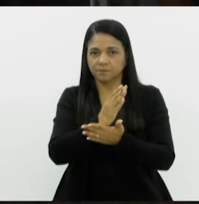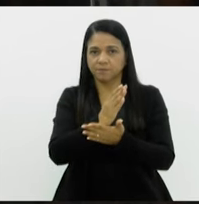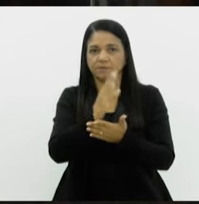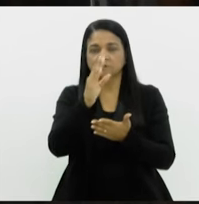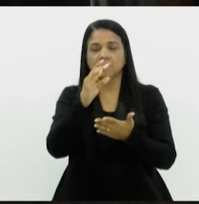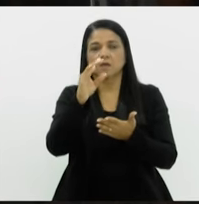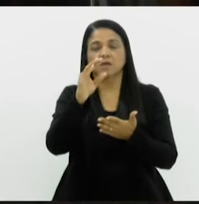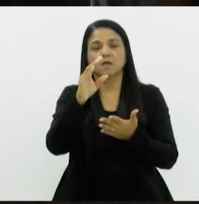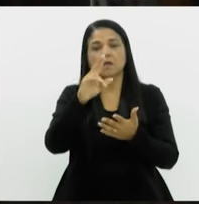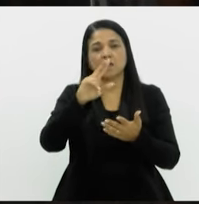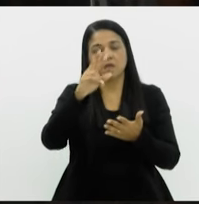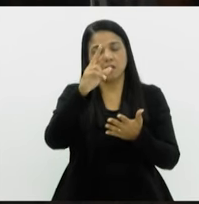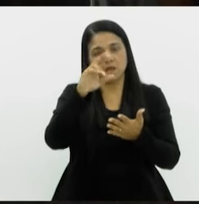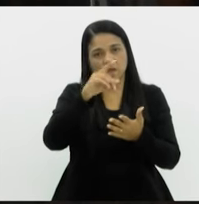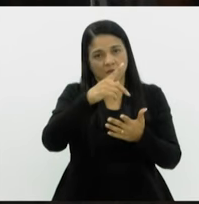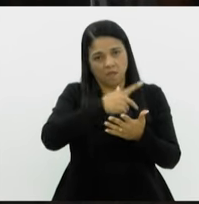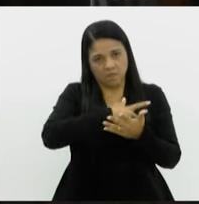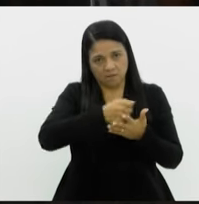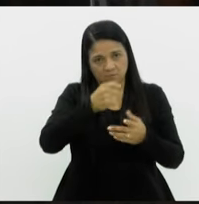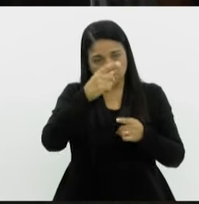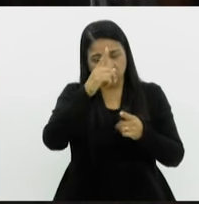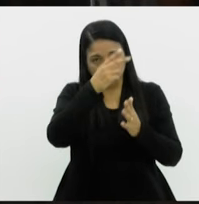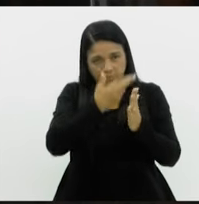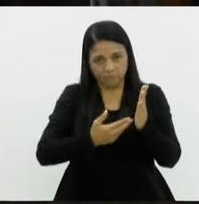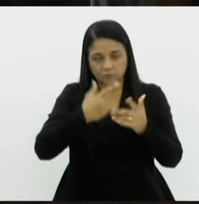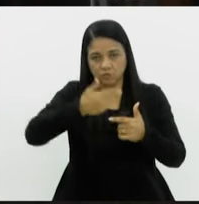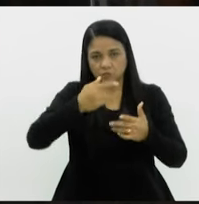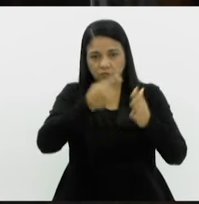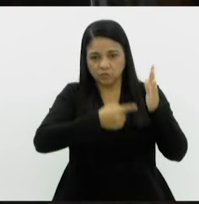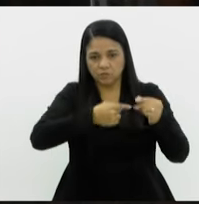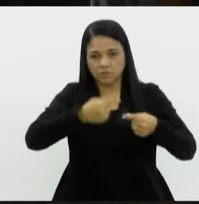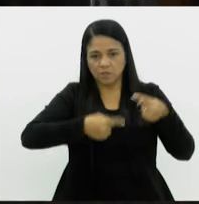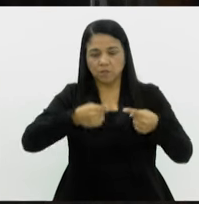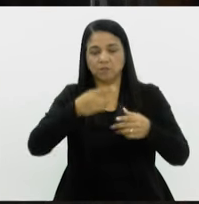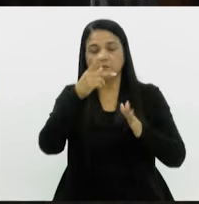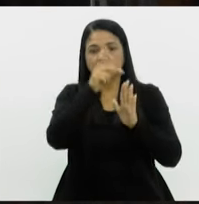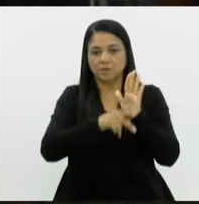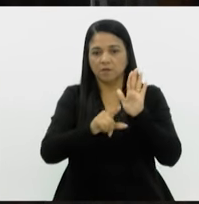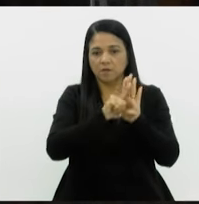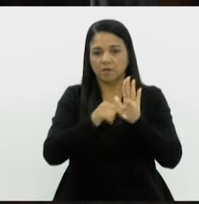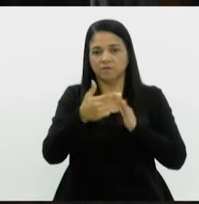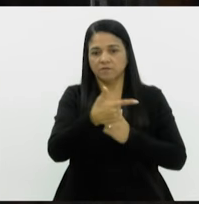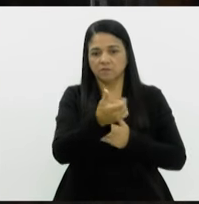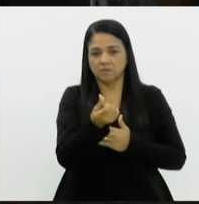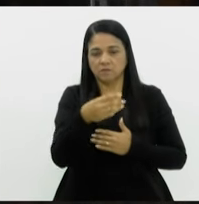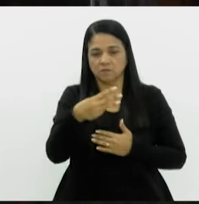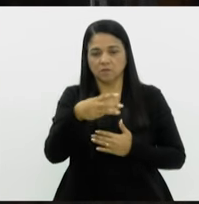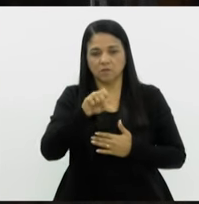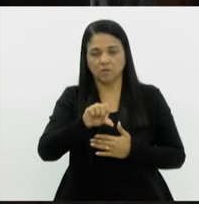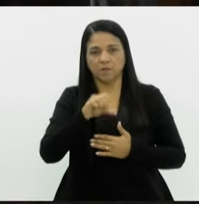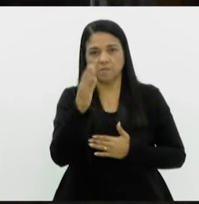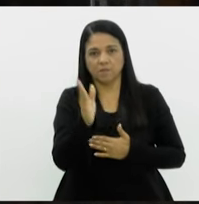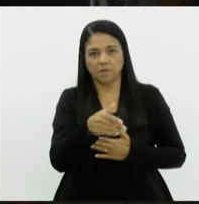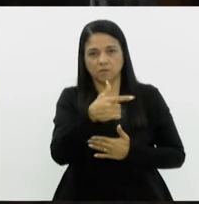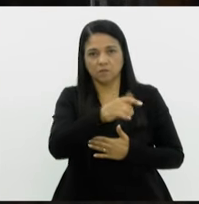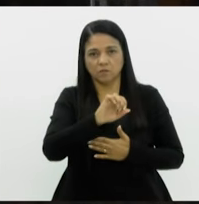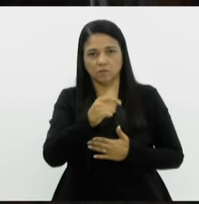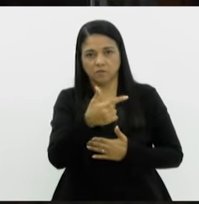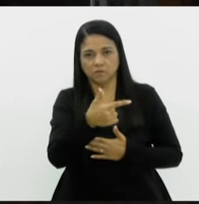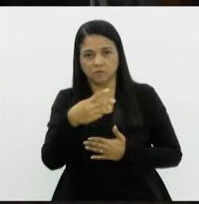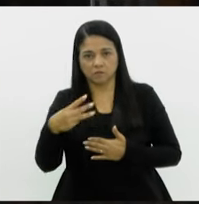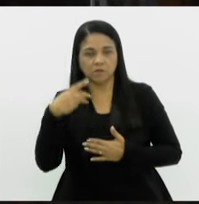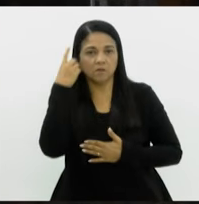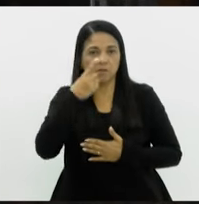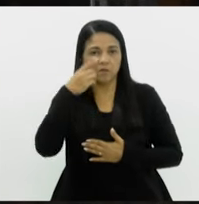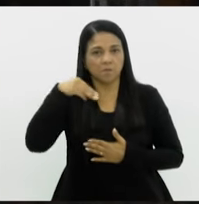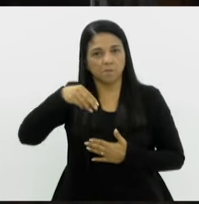Vai a redação do vencido para a segunda discussão. Anuncio o projeto de lei número 2639, de 2023, de autoria